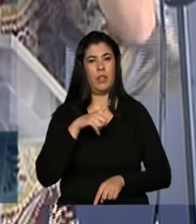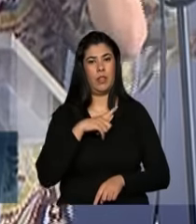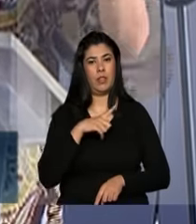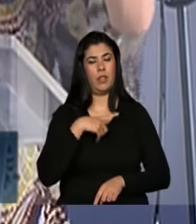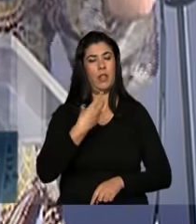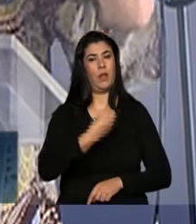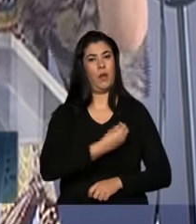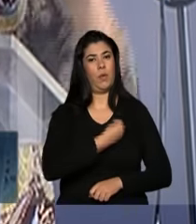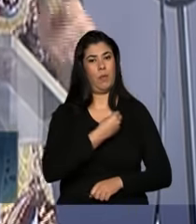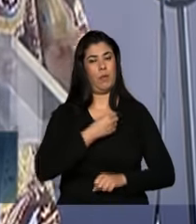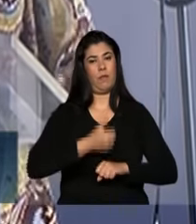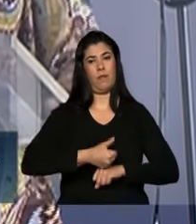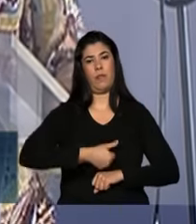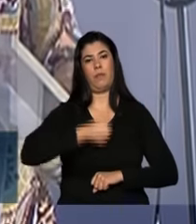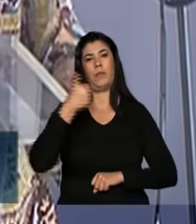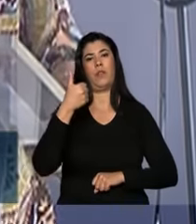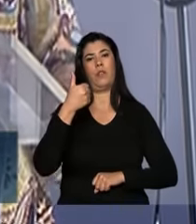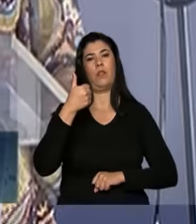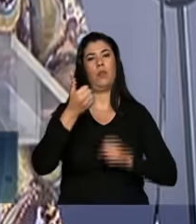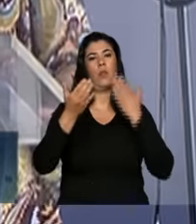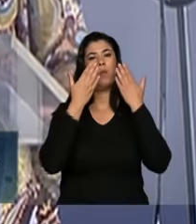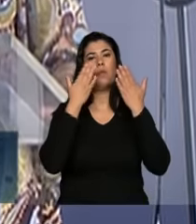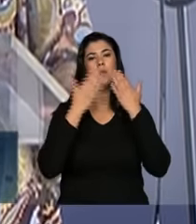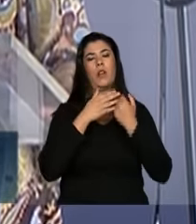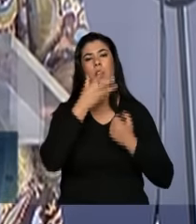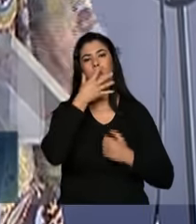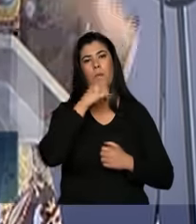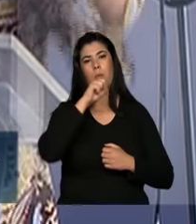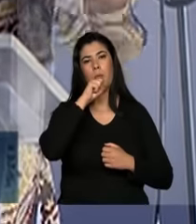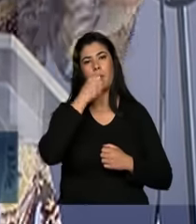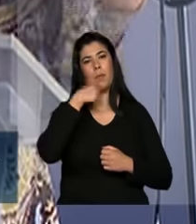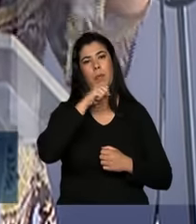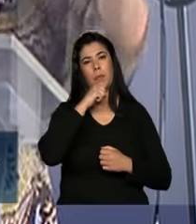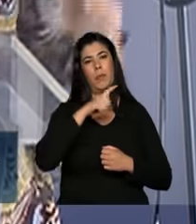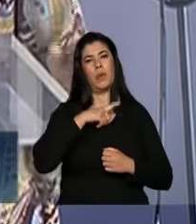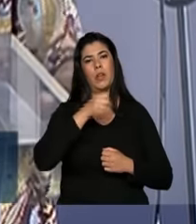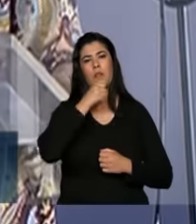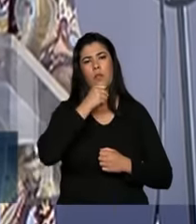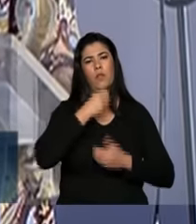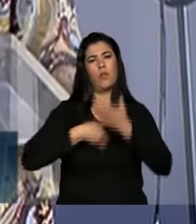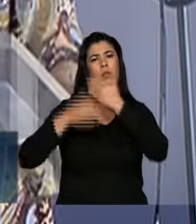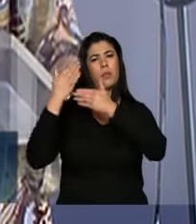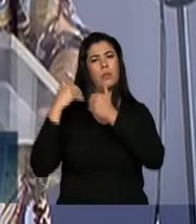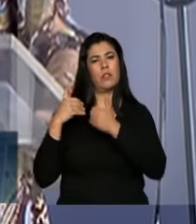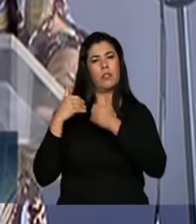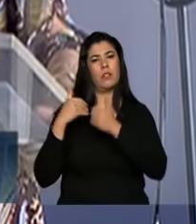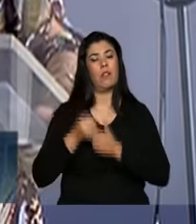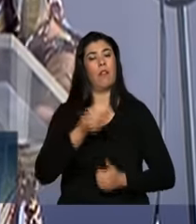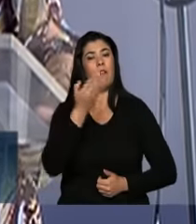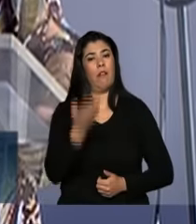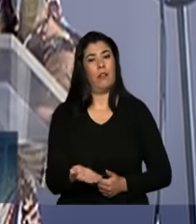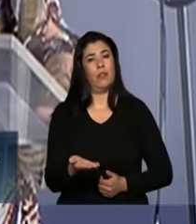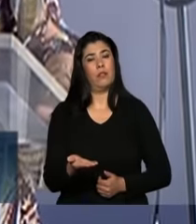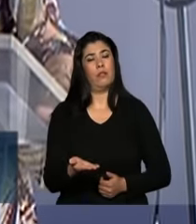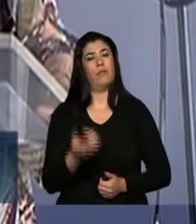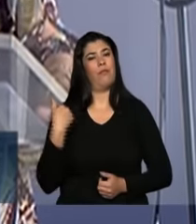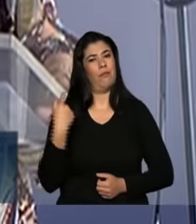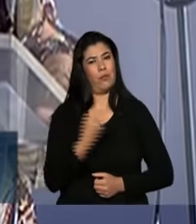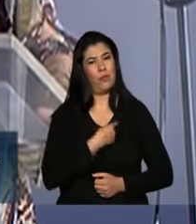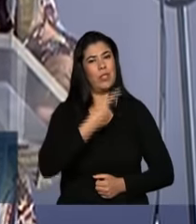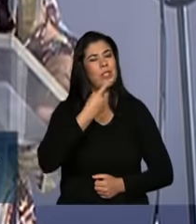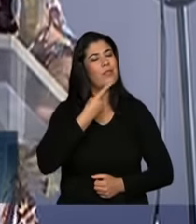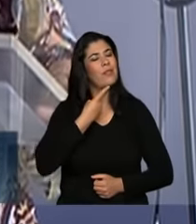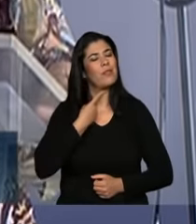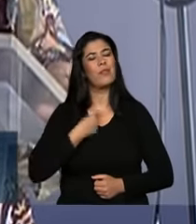uma vida melhor do que seus pais tiveram, que seus avós tiveram. É isso que a gente